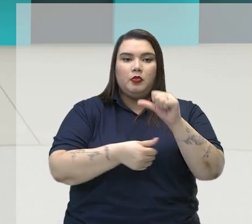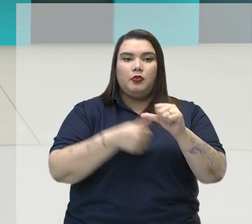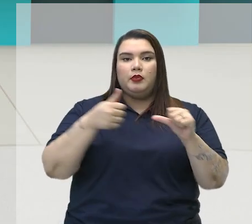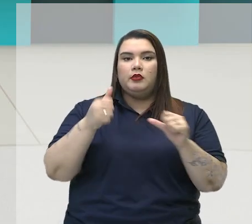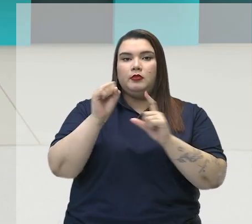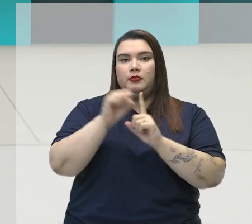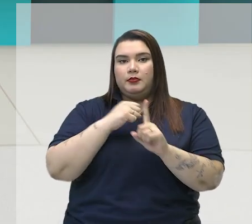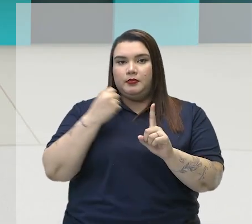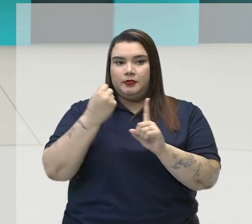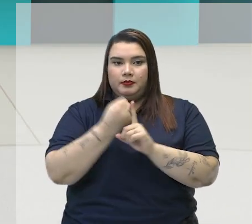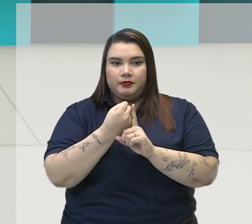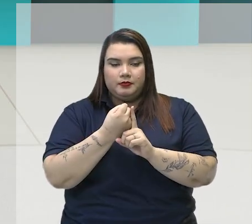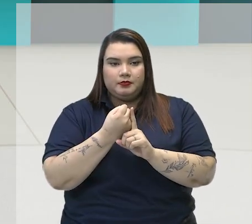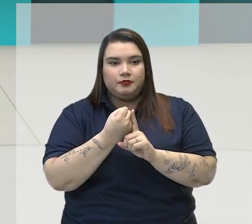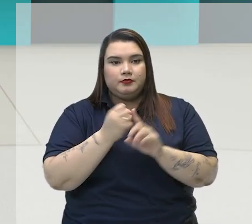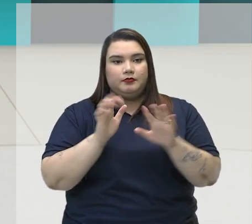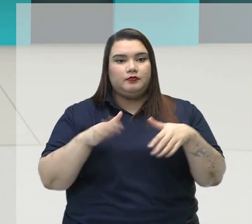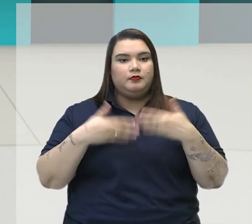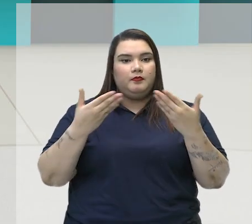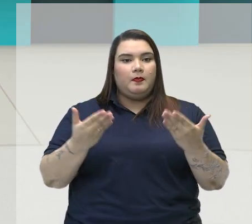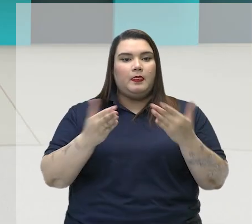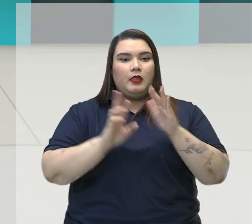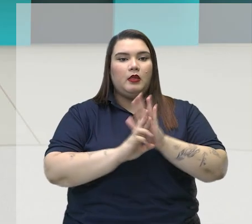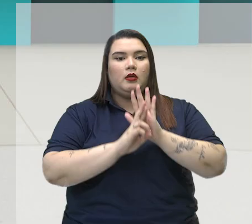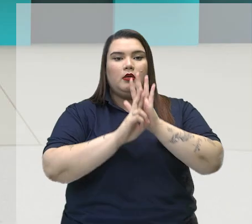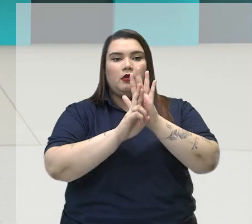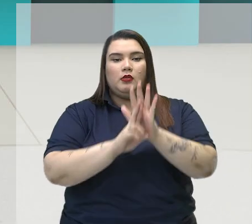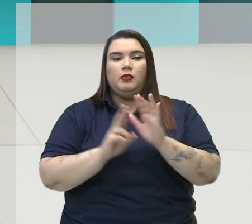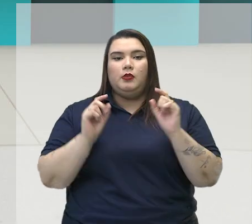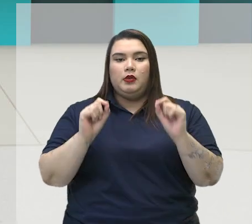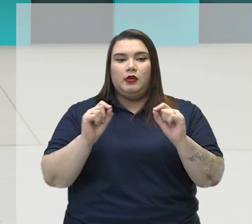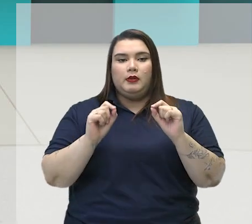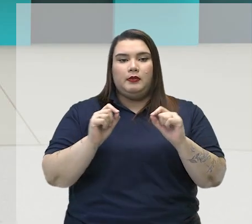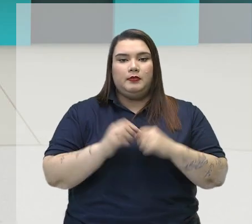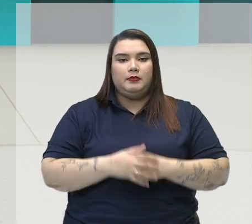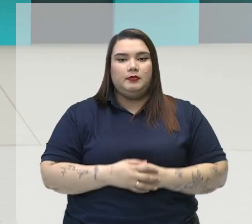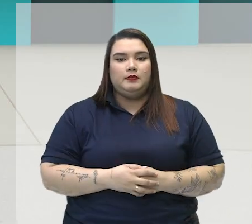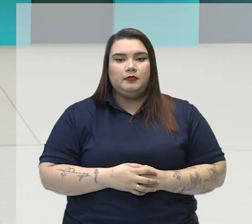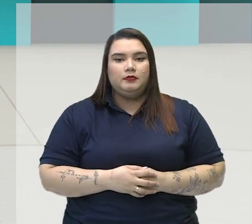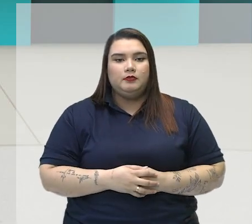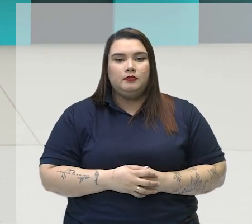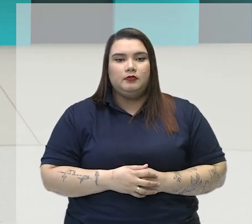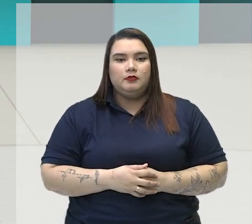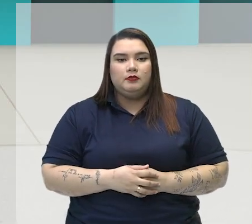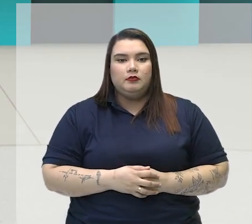de transformação social. Então, o que representa esse grafite?